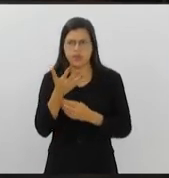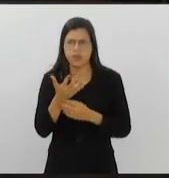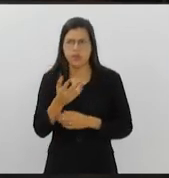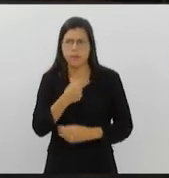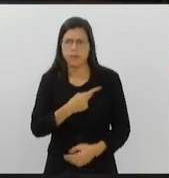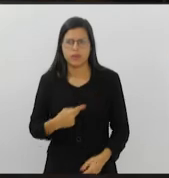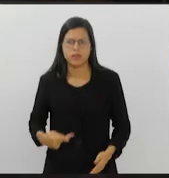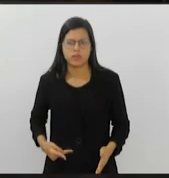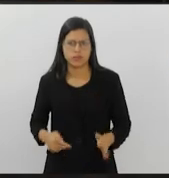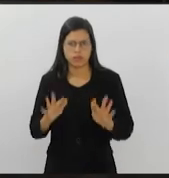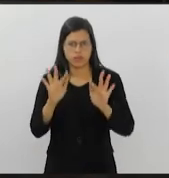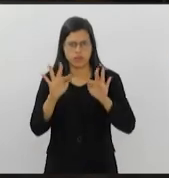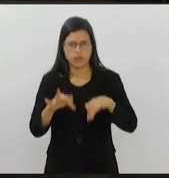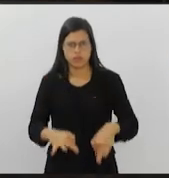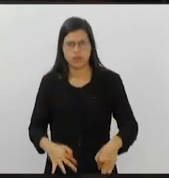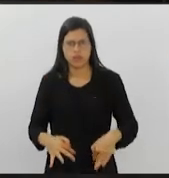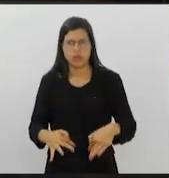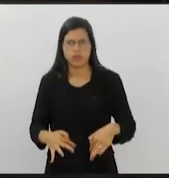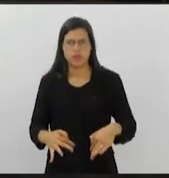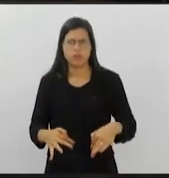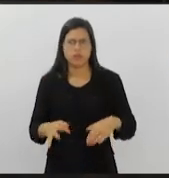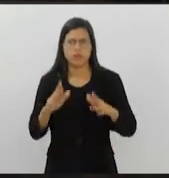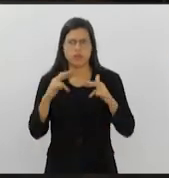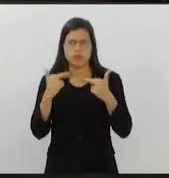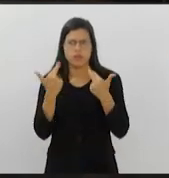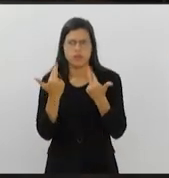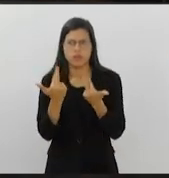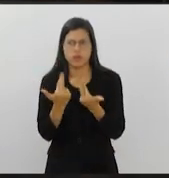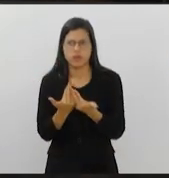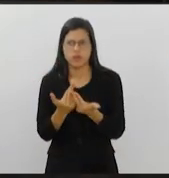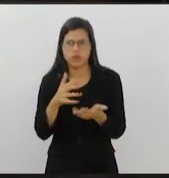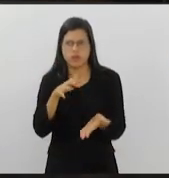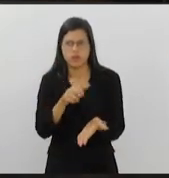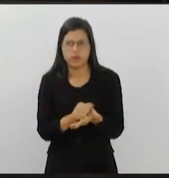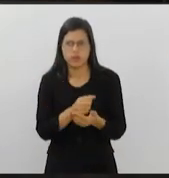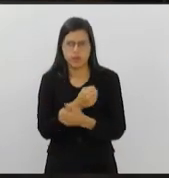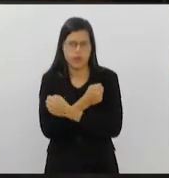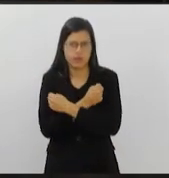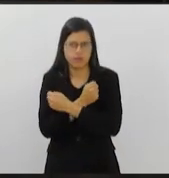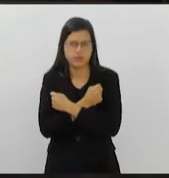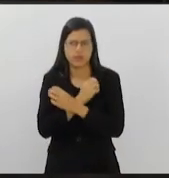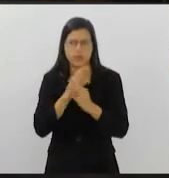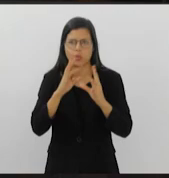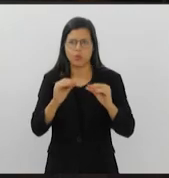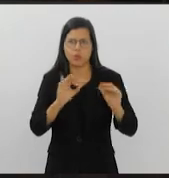presidência encerra a presente sessão, já registrando aqui um abraço a todos que